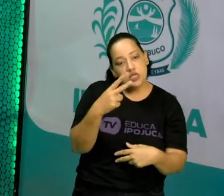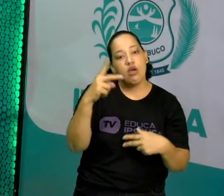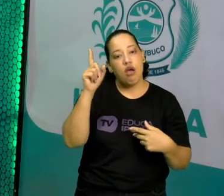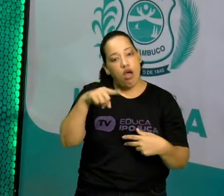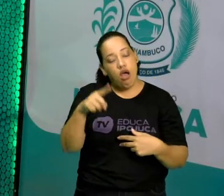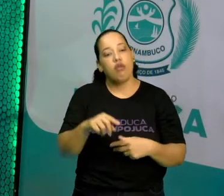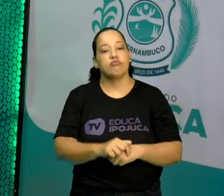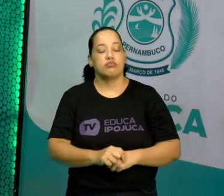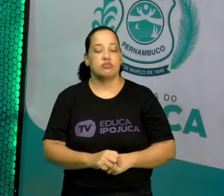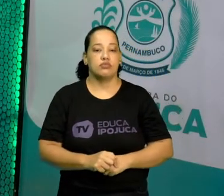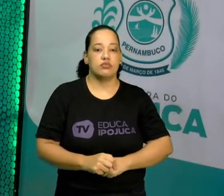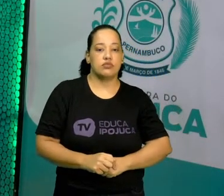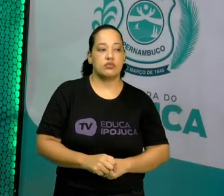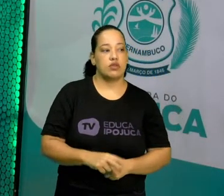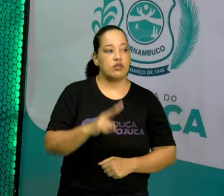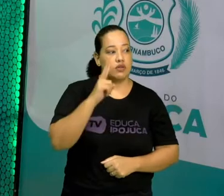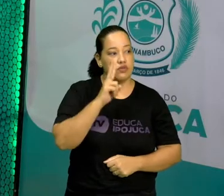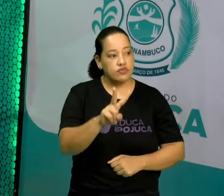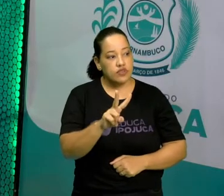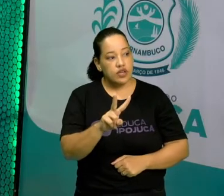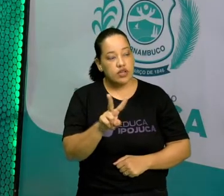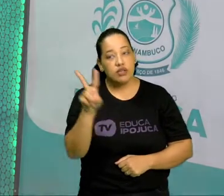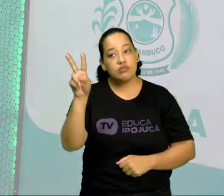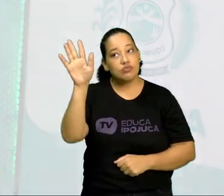lá se divertir